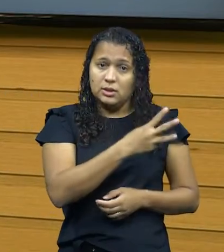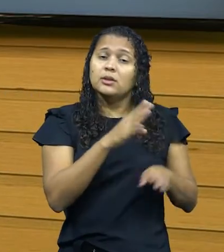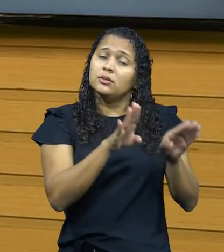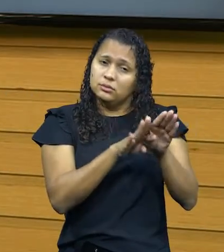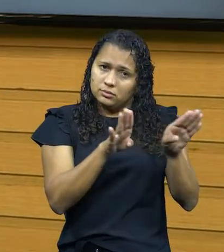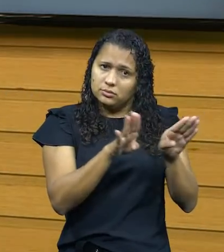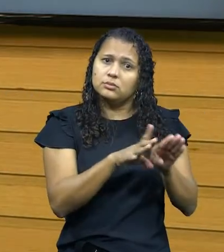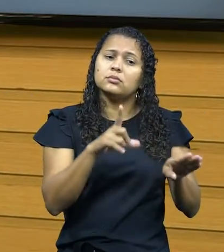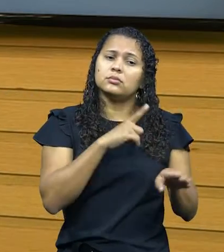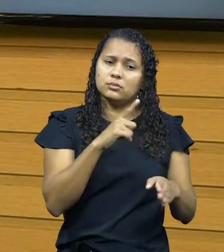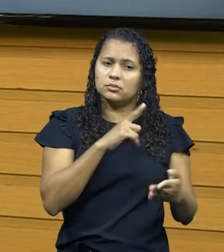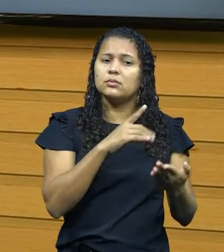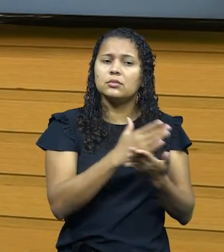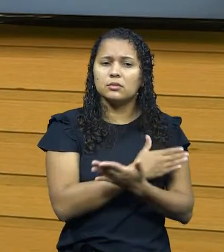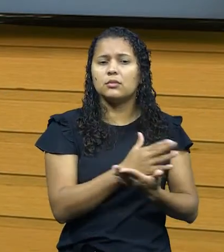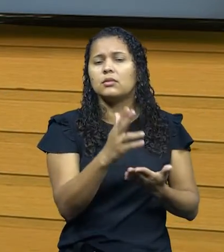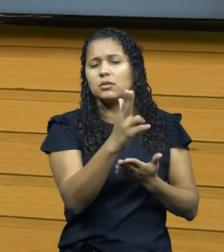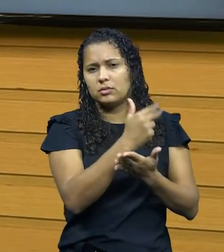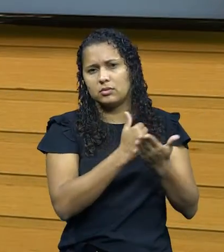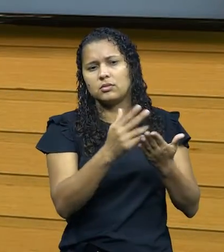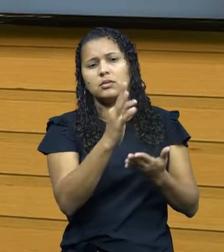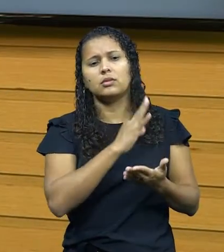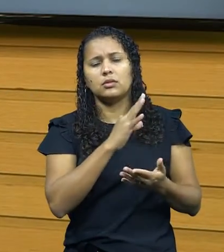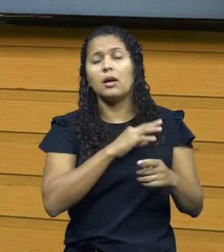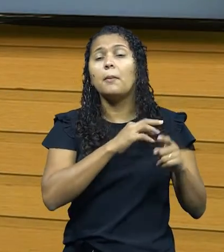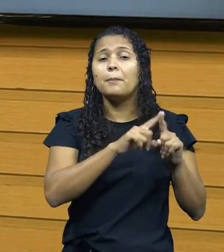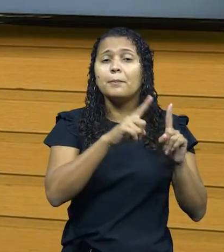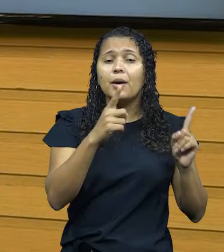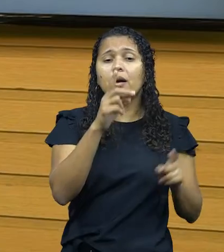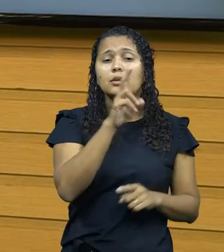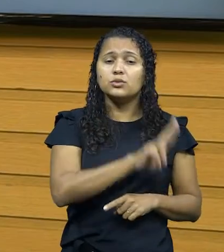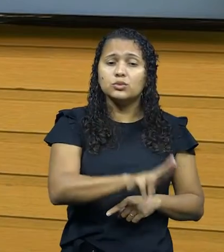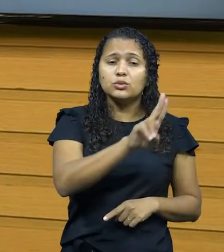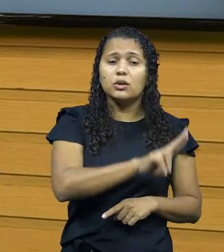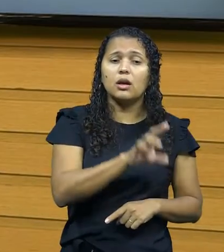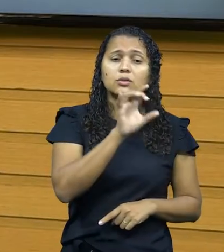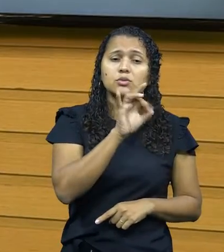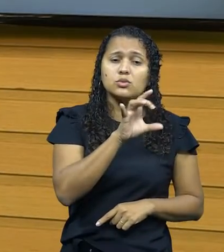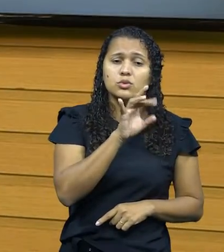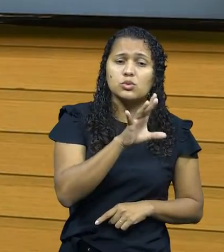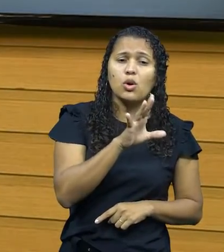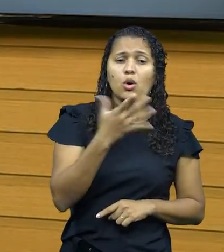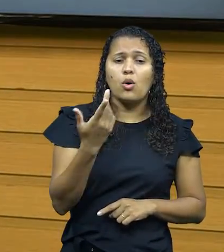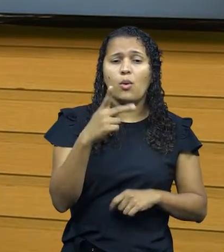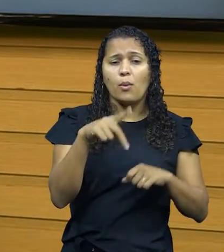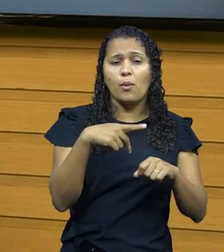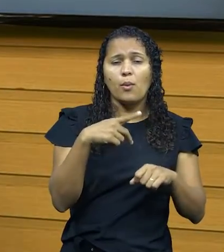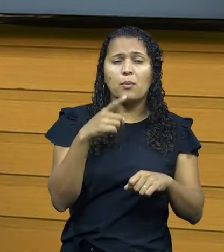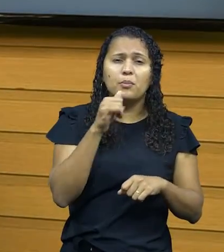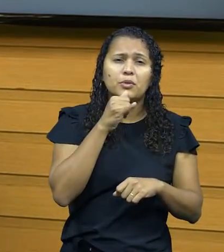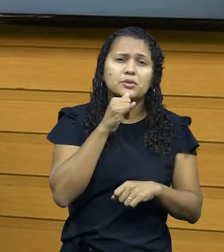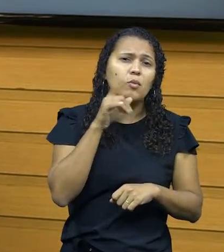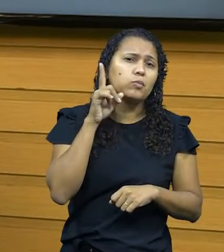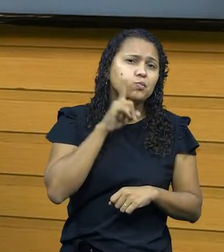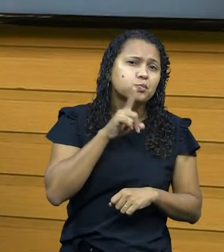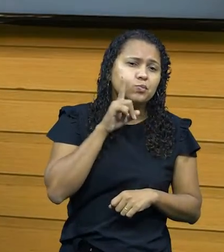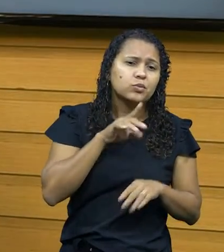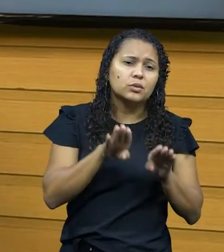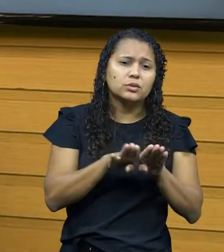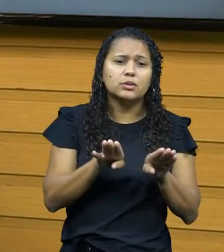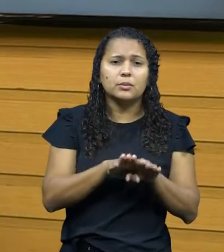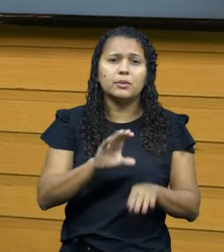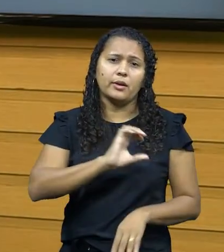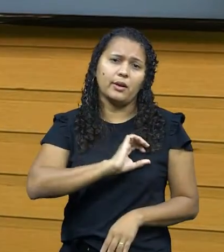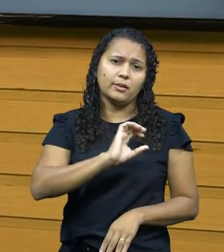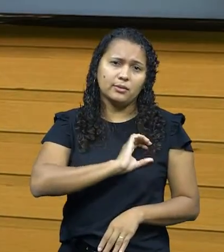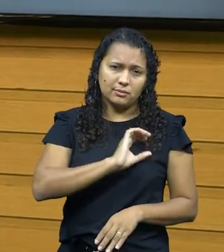utilizado para executar o desenho técnico, porém ele é utilizado apenas nos Estados Unidos e no Canadá, ou